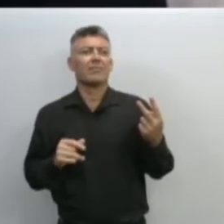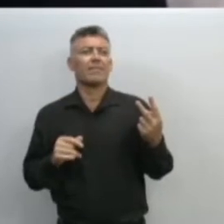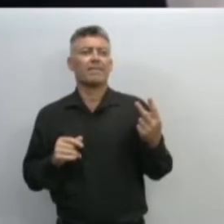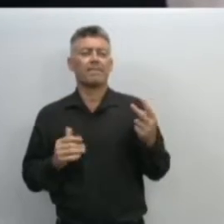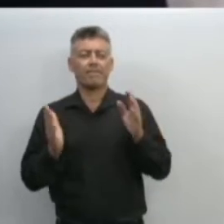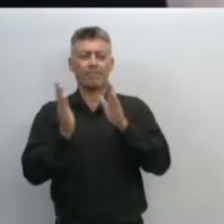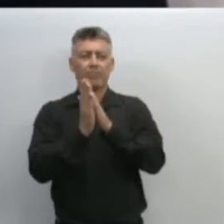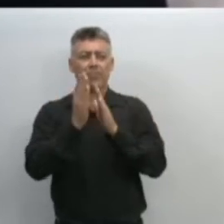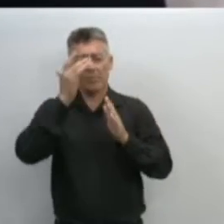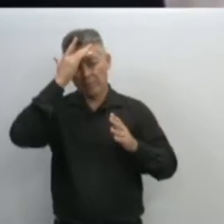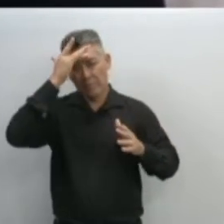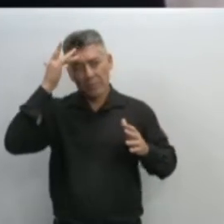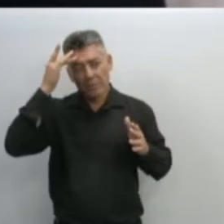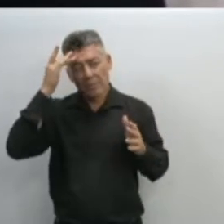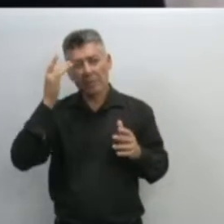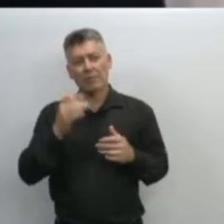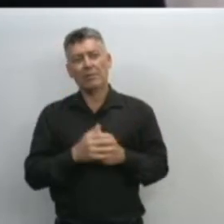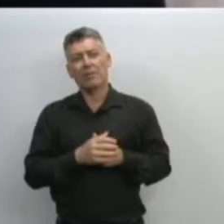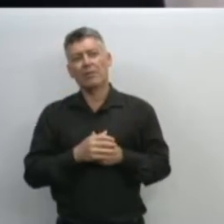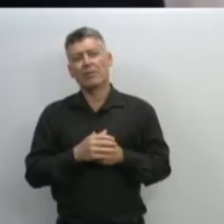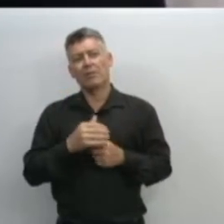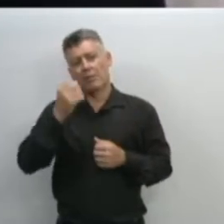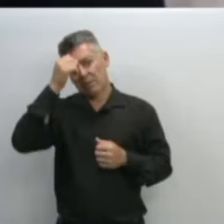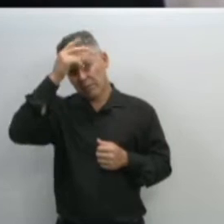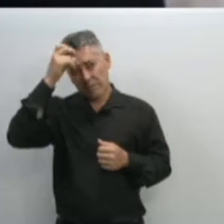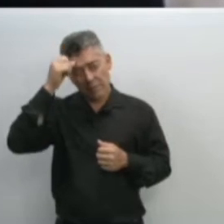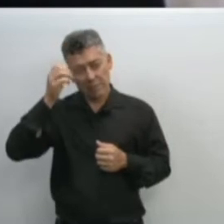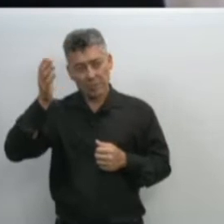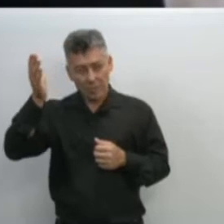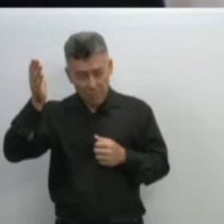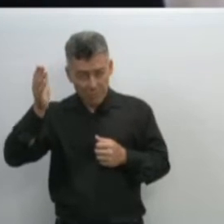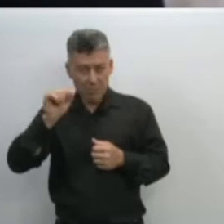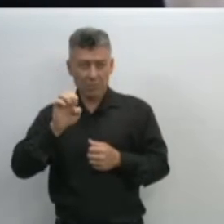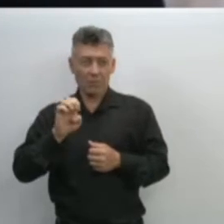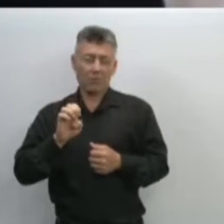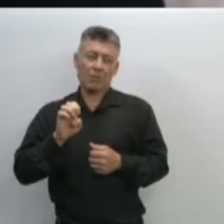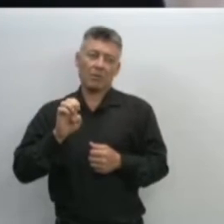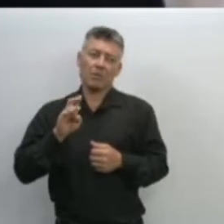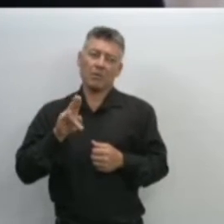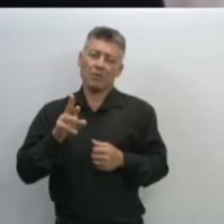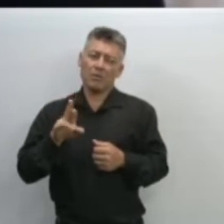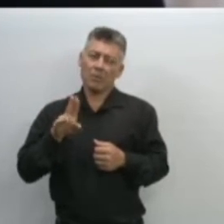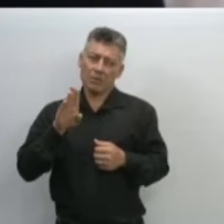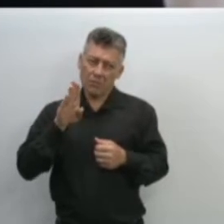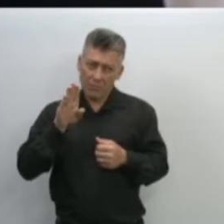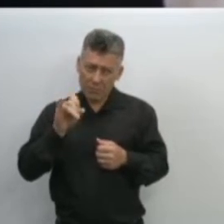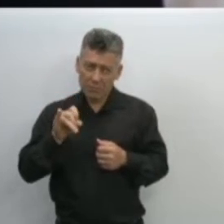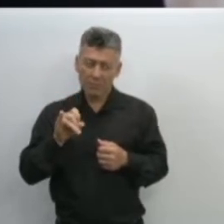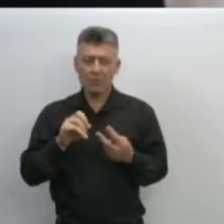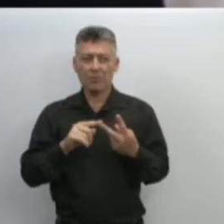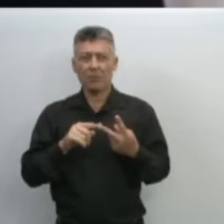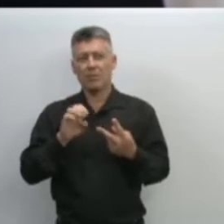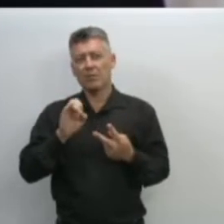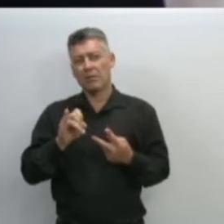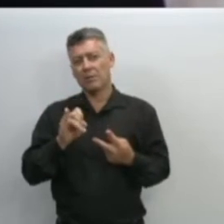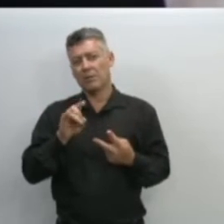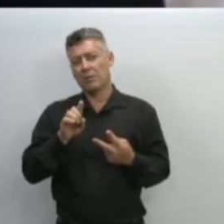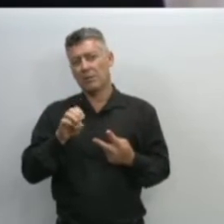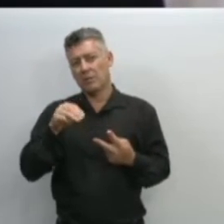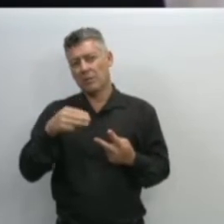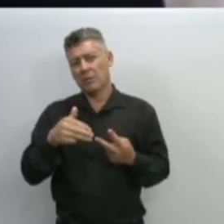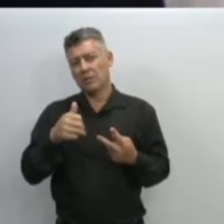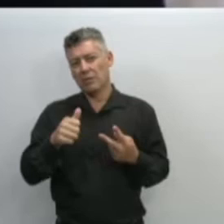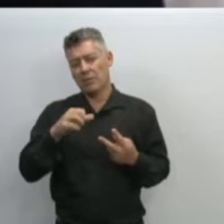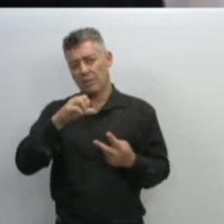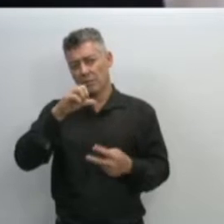audiência pública, é promovido pela prefeitura, CEMUB, né, IDEMA, sobre a engorda de Ponta Negra,